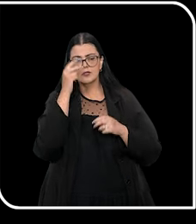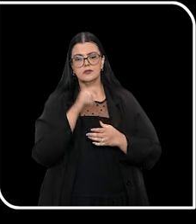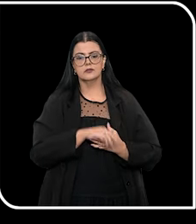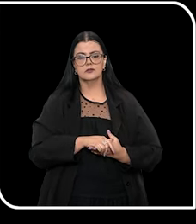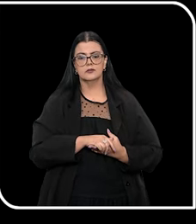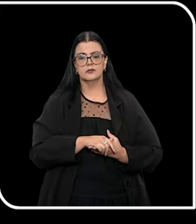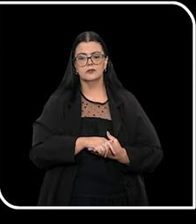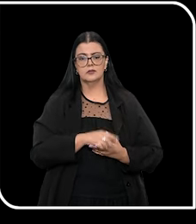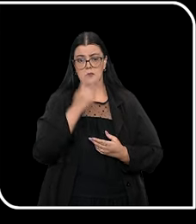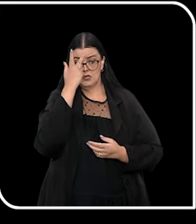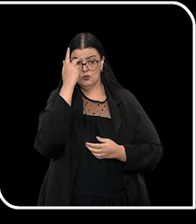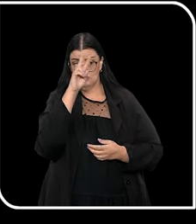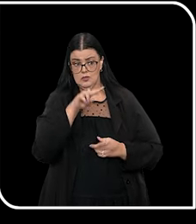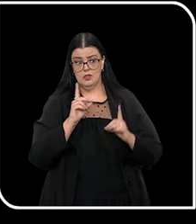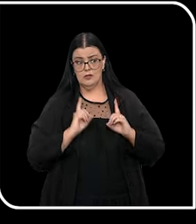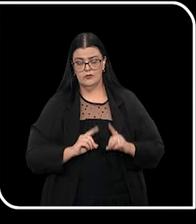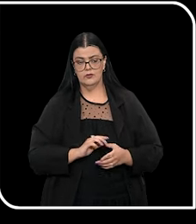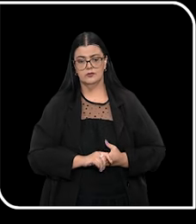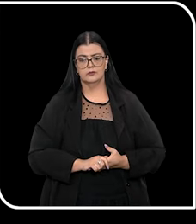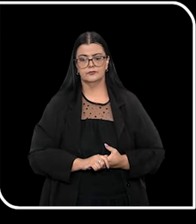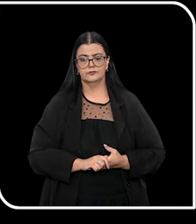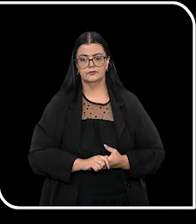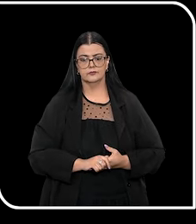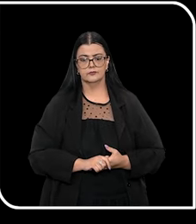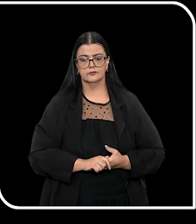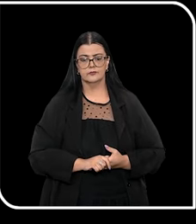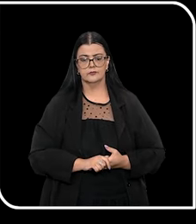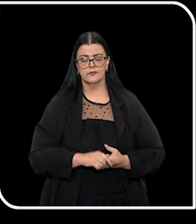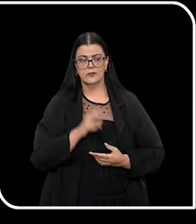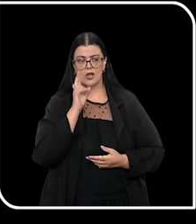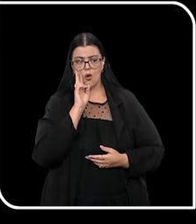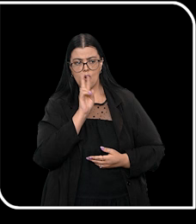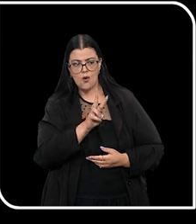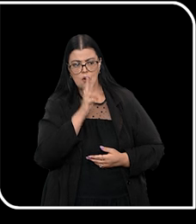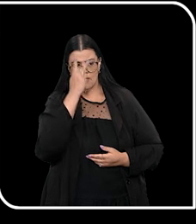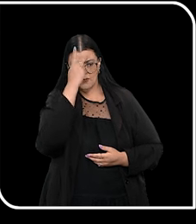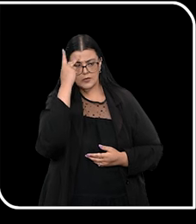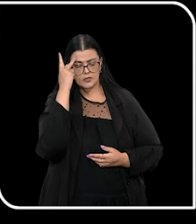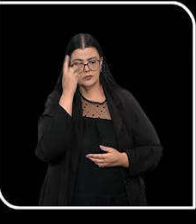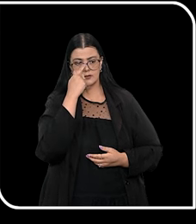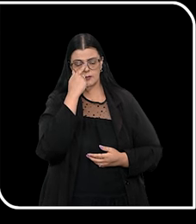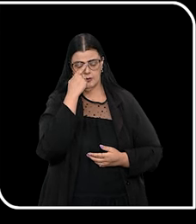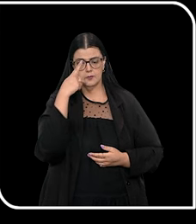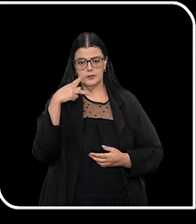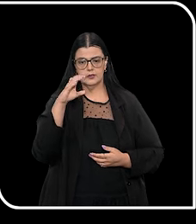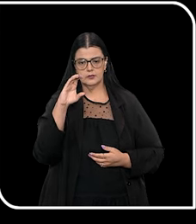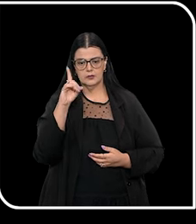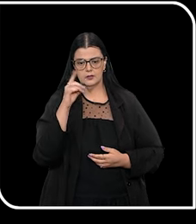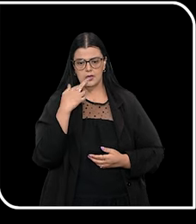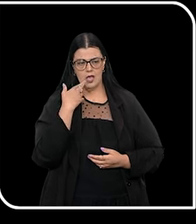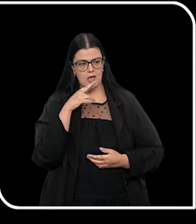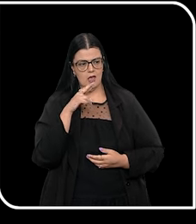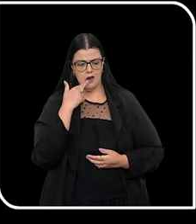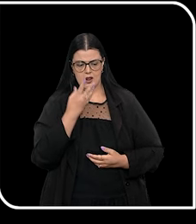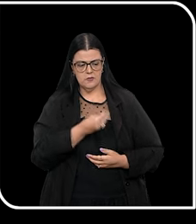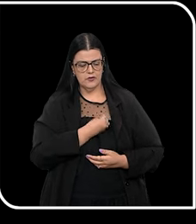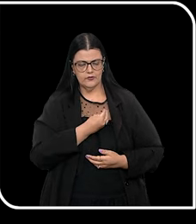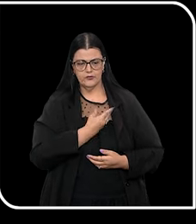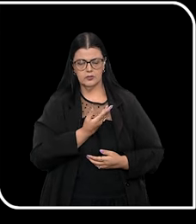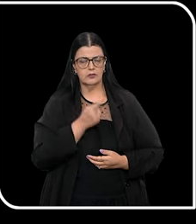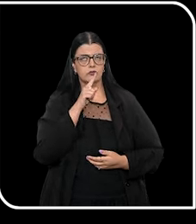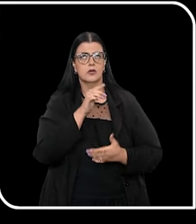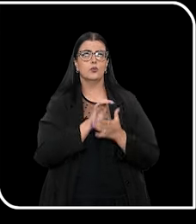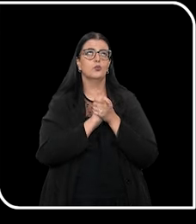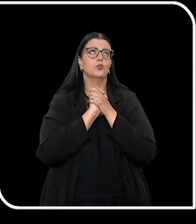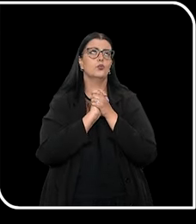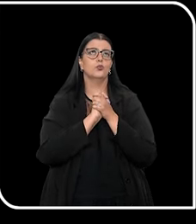ali com aí se referindo a uma pessoa com deficiência né Eu tô aqui ó olha aquela pessoa ali pcd e você reclamando da vida você